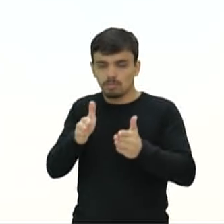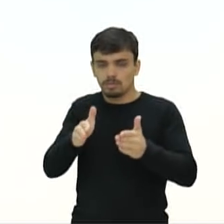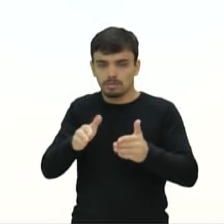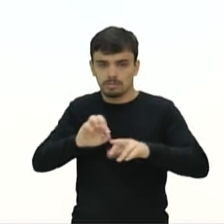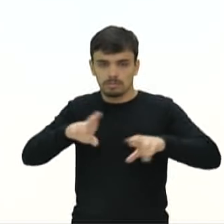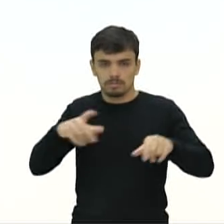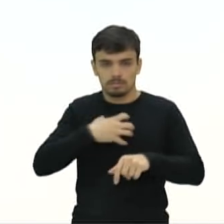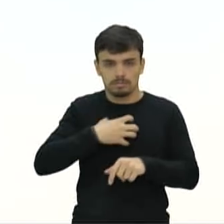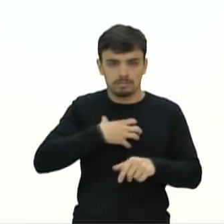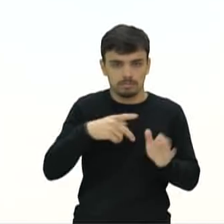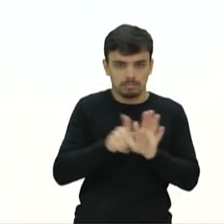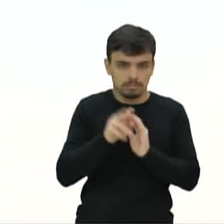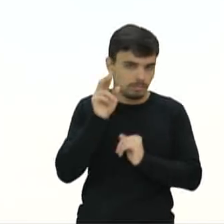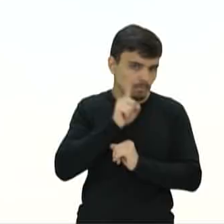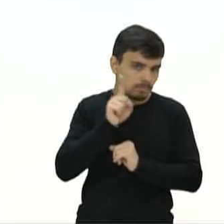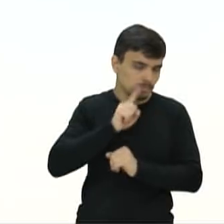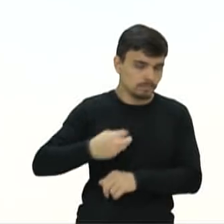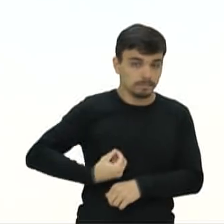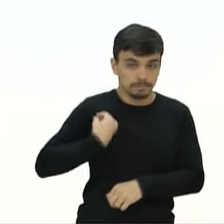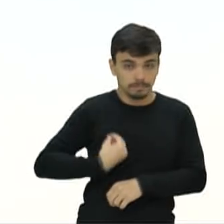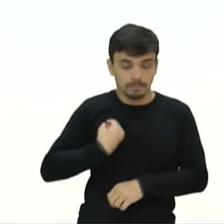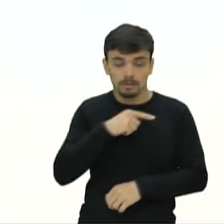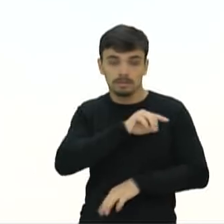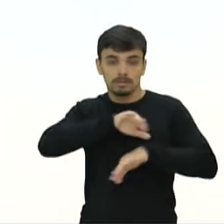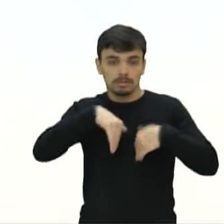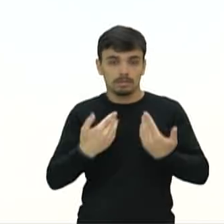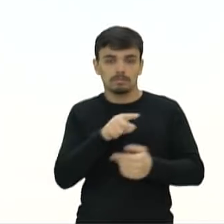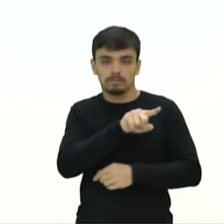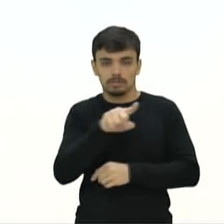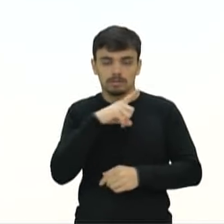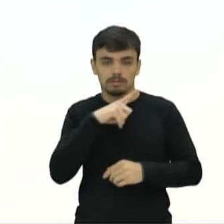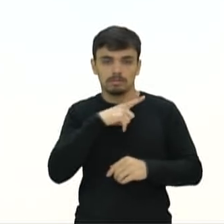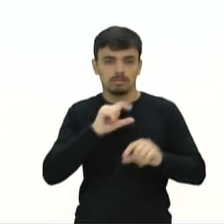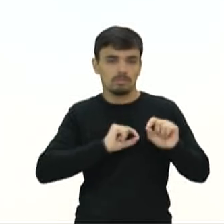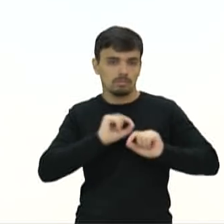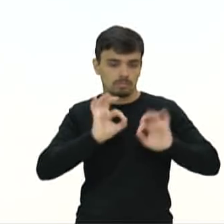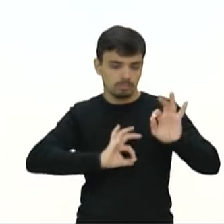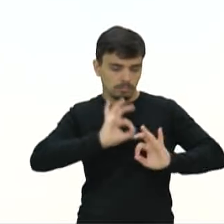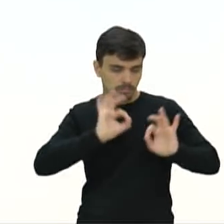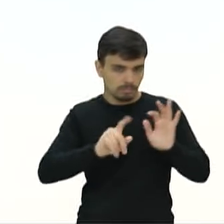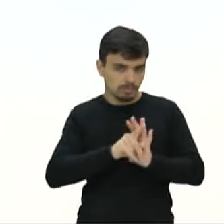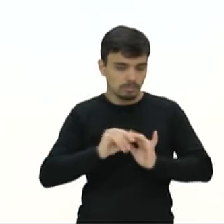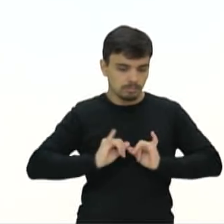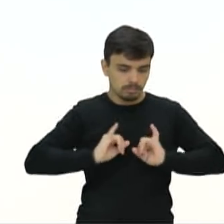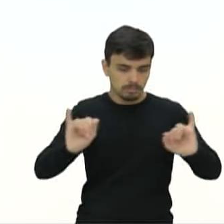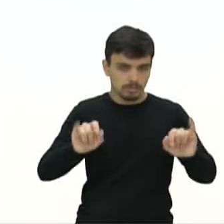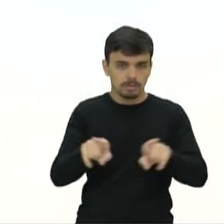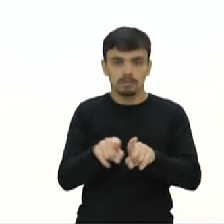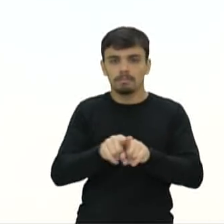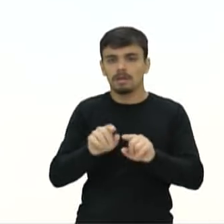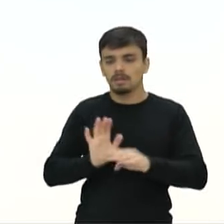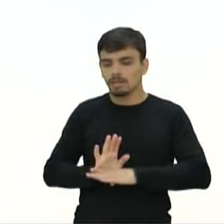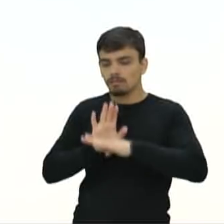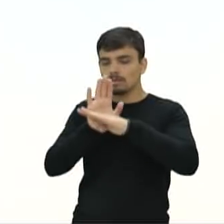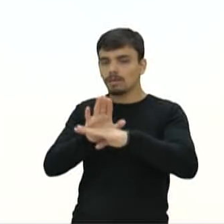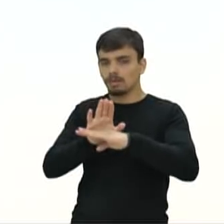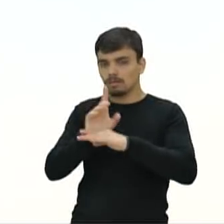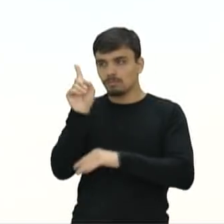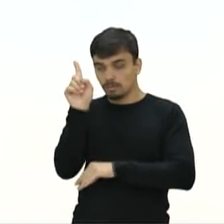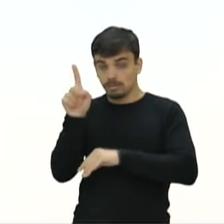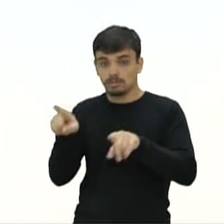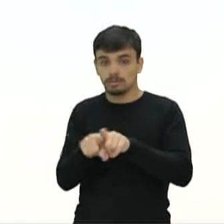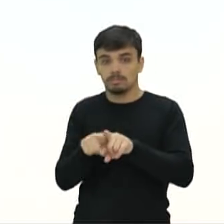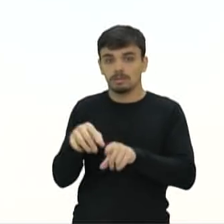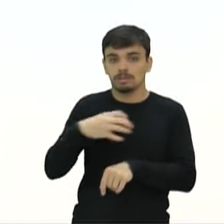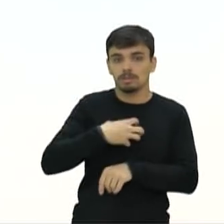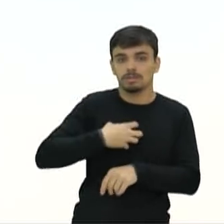o jeito americano de viver. Então você tem ali uma campanha publicitária defendendo o American Way of Life, o jeito